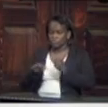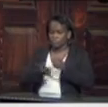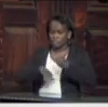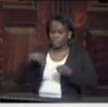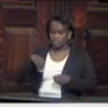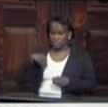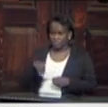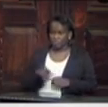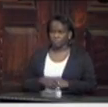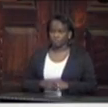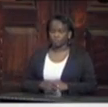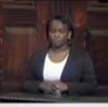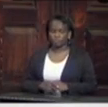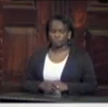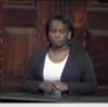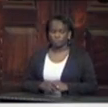salarial.